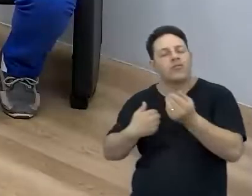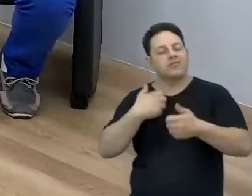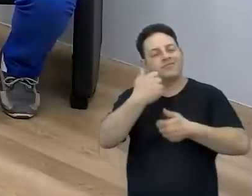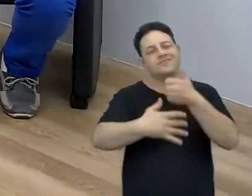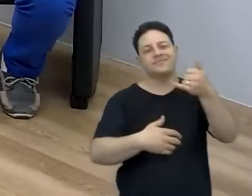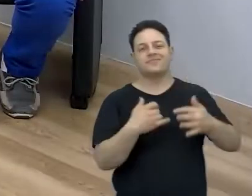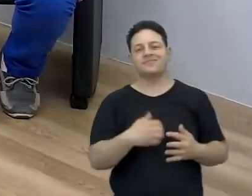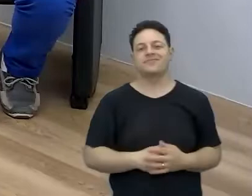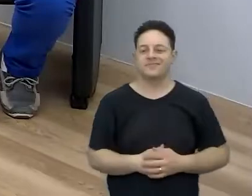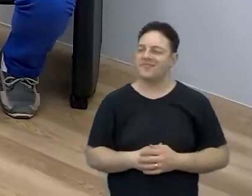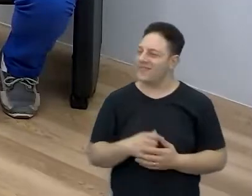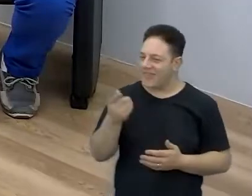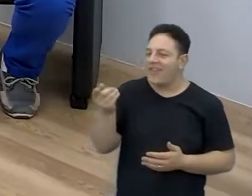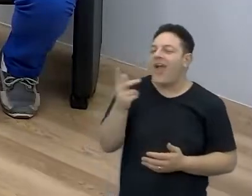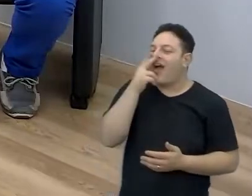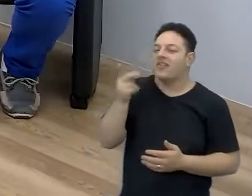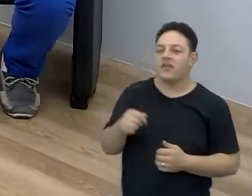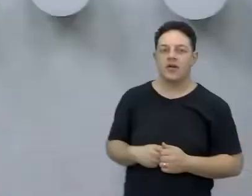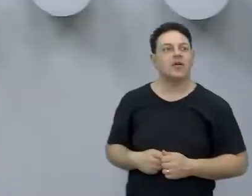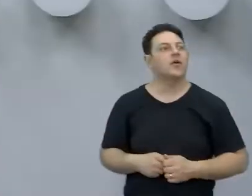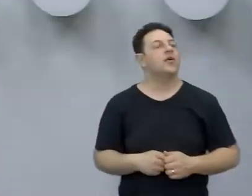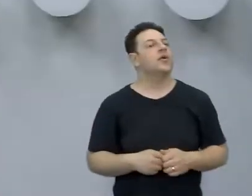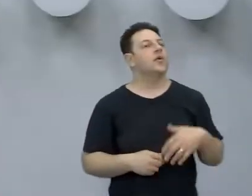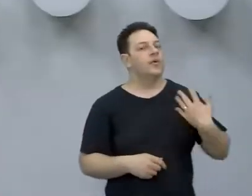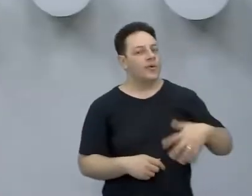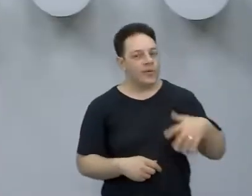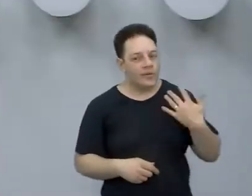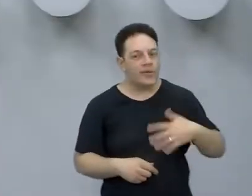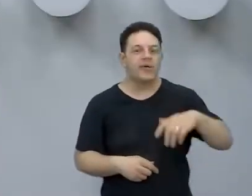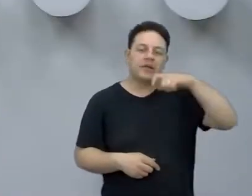Um baita de um desafio, né, professor? Muito.